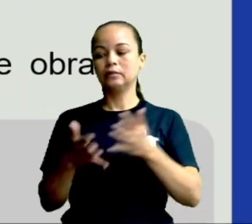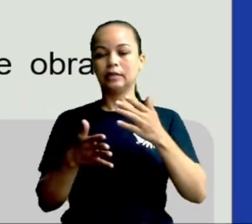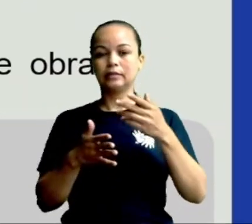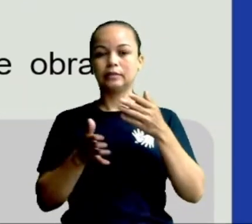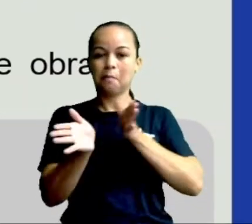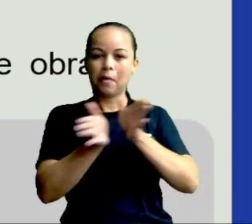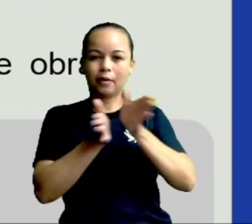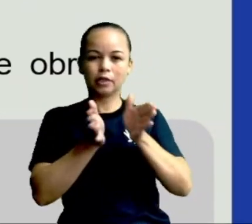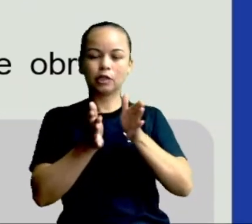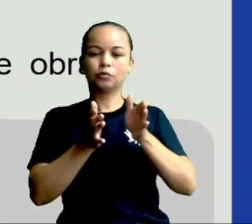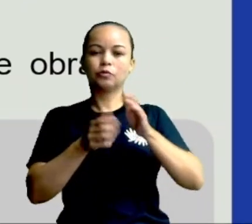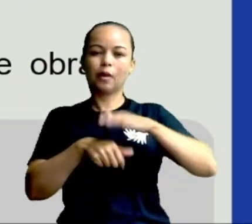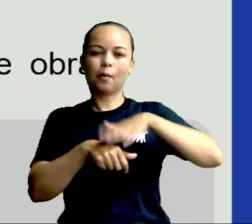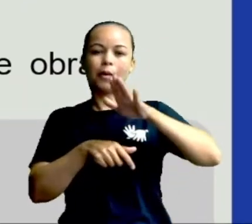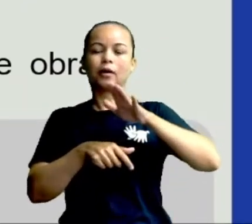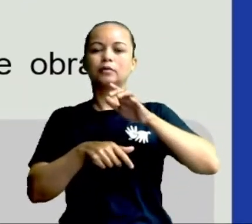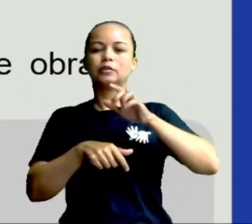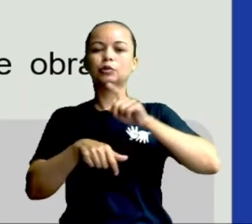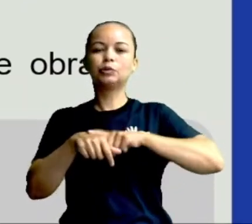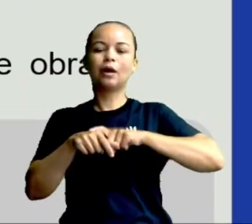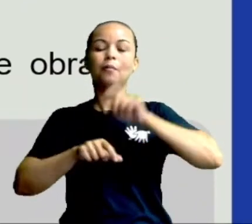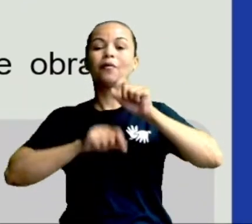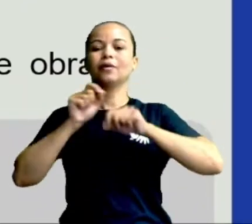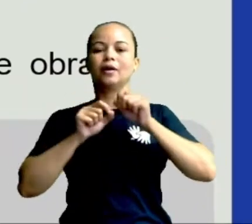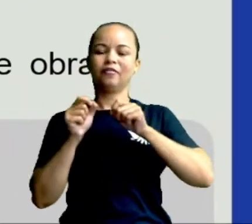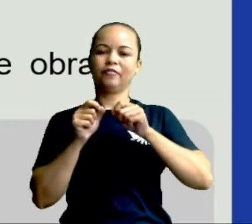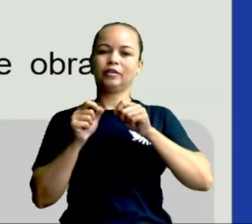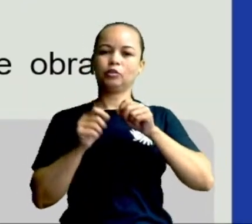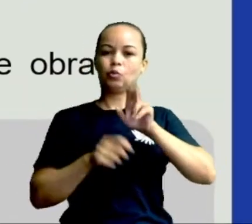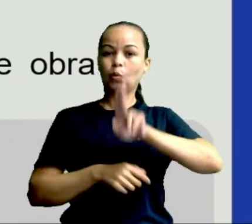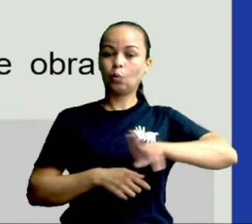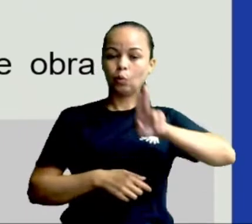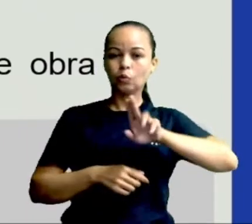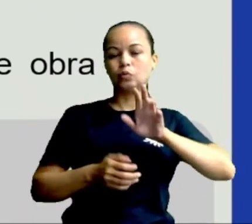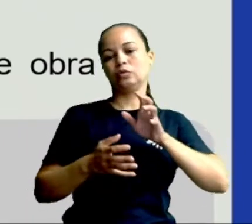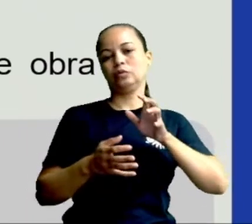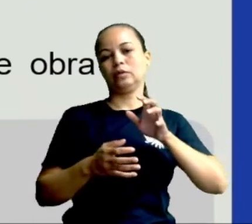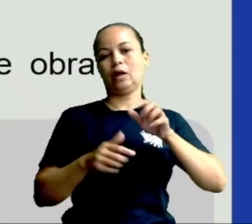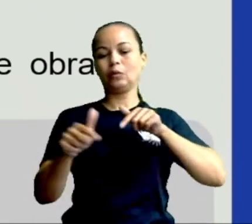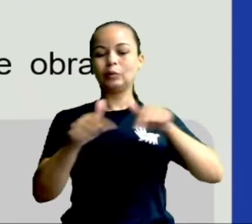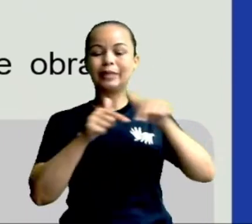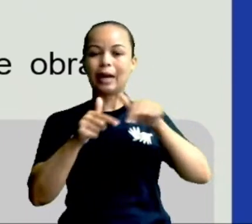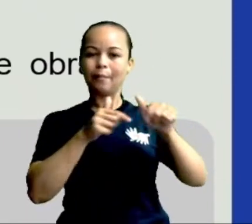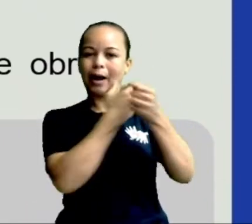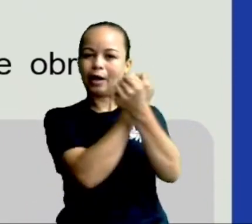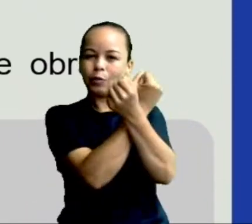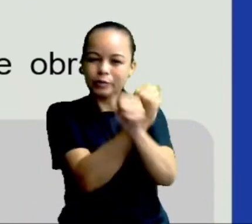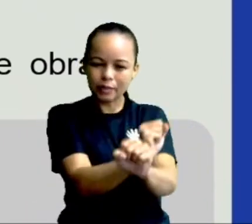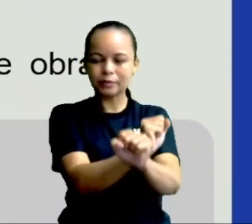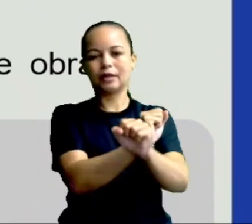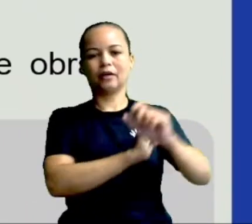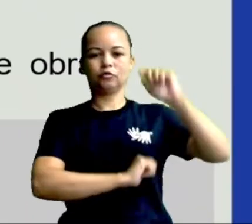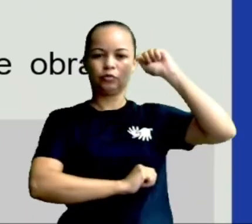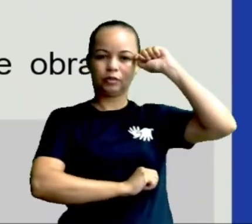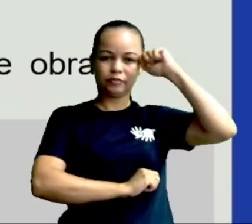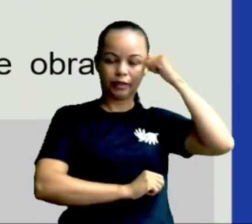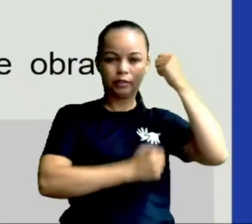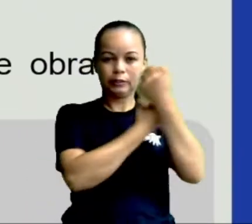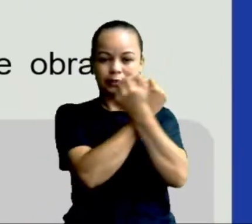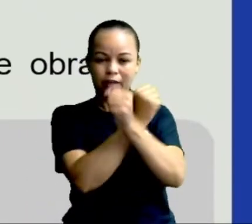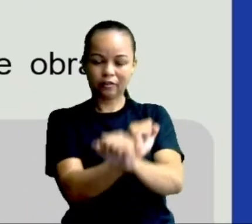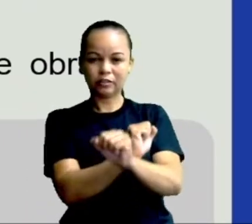maior parte do tempo ele fez uso de da mão-de-obra Escrava neoci utilizava dos africanos escravizados